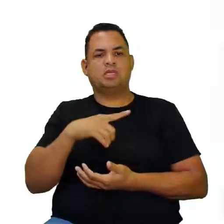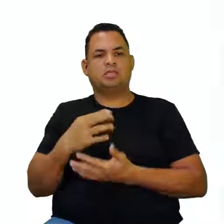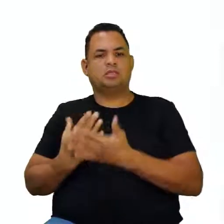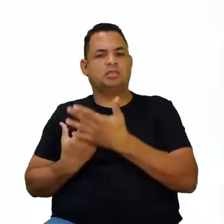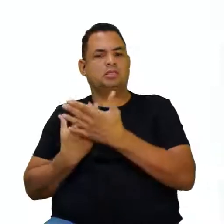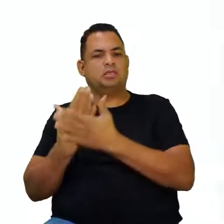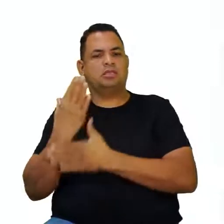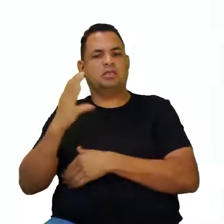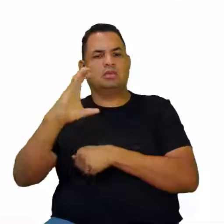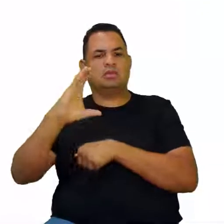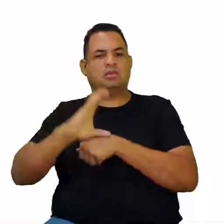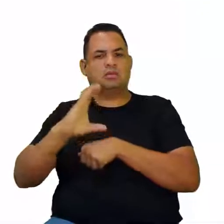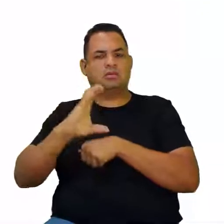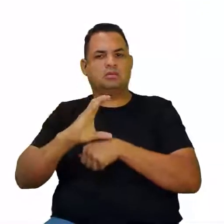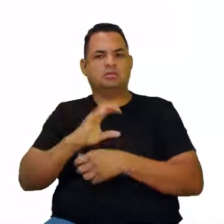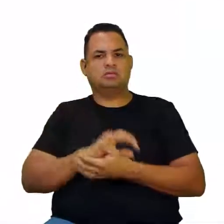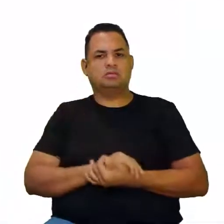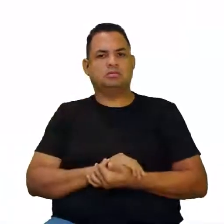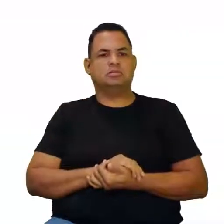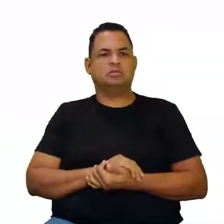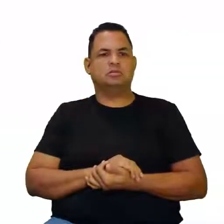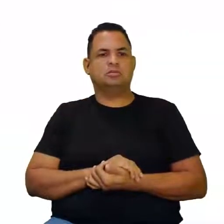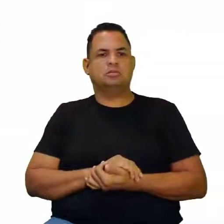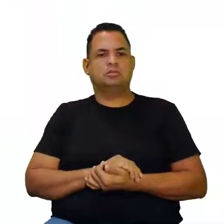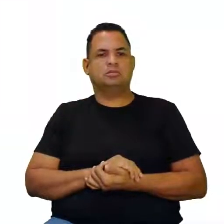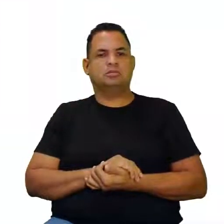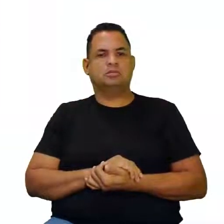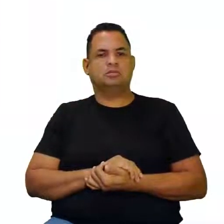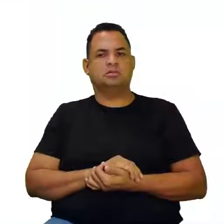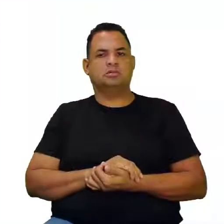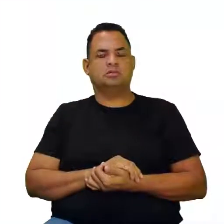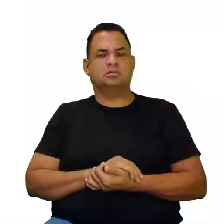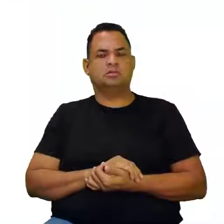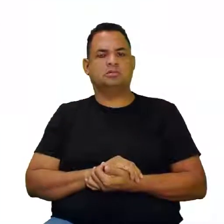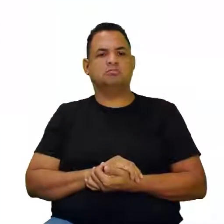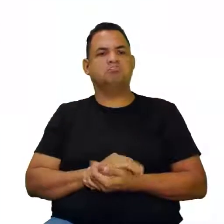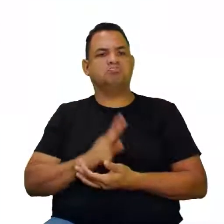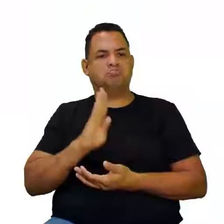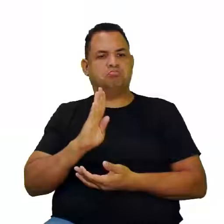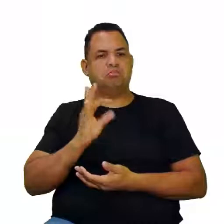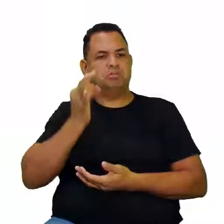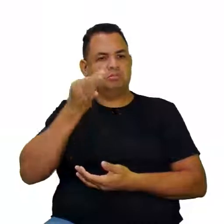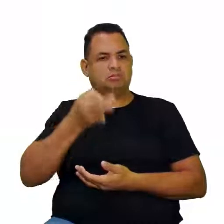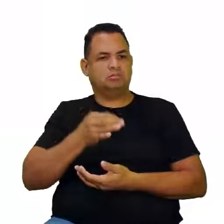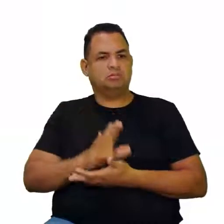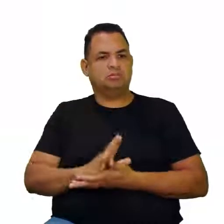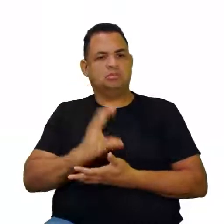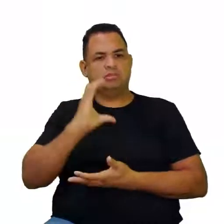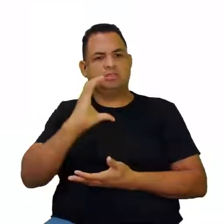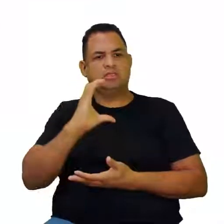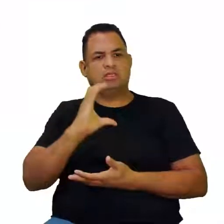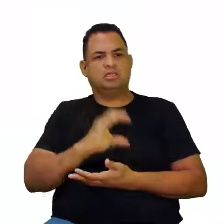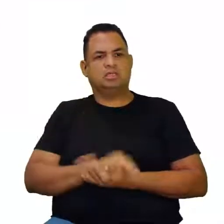carbono? Não, ela não emite carbono. Então, até agora, a letra B está corretíssima. Vamos na letra C?